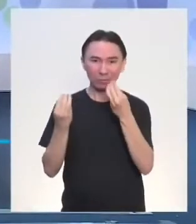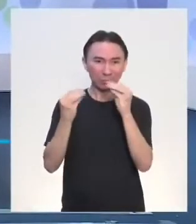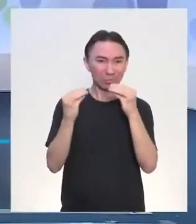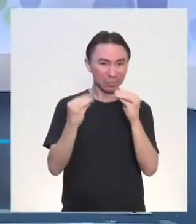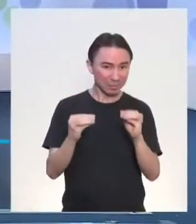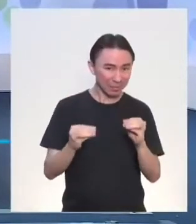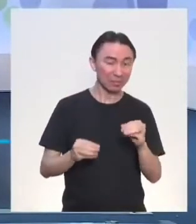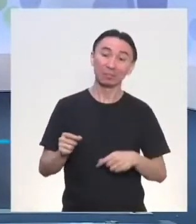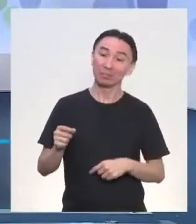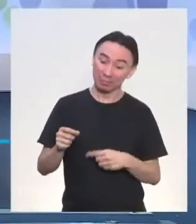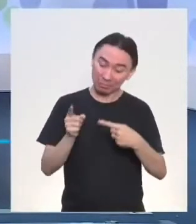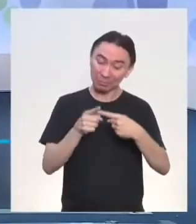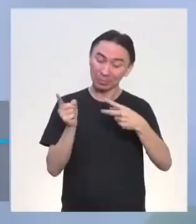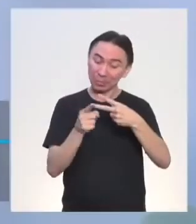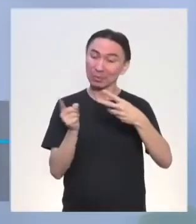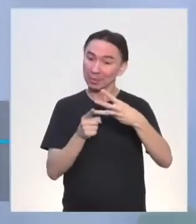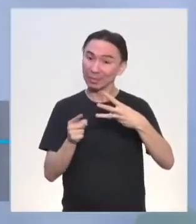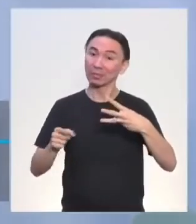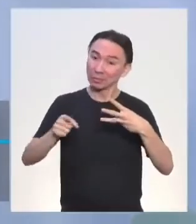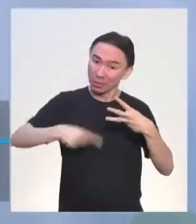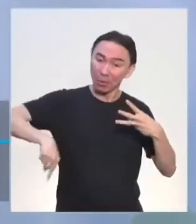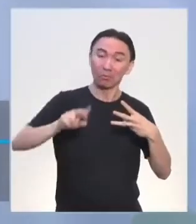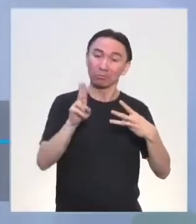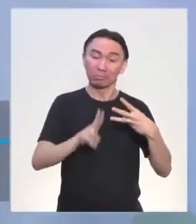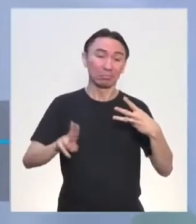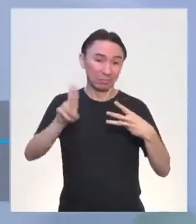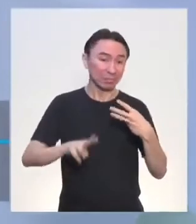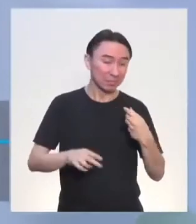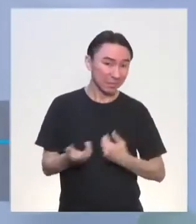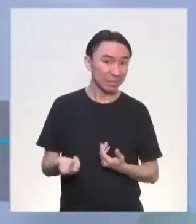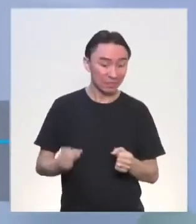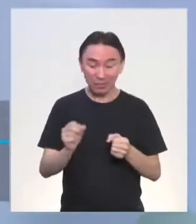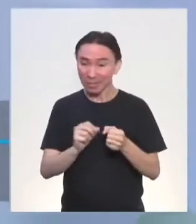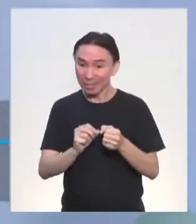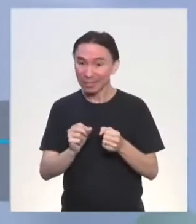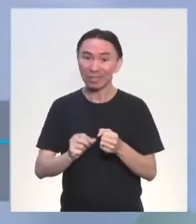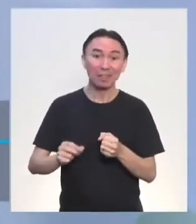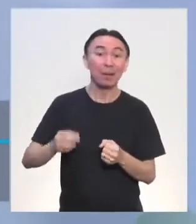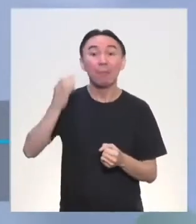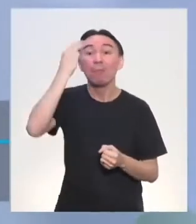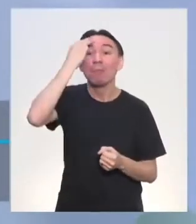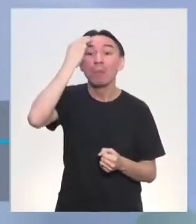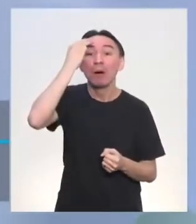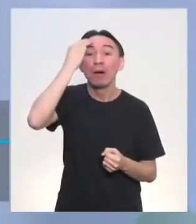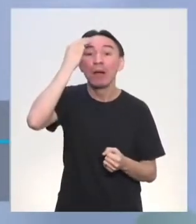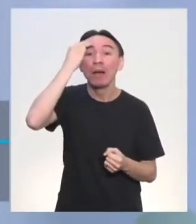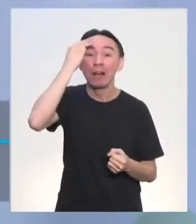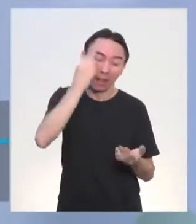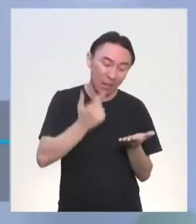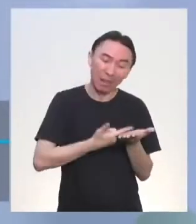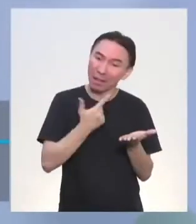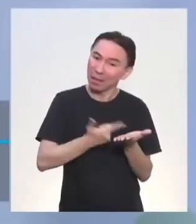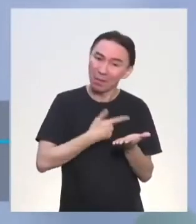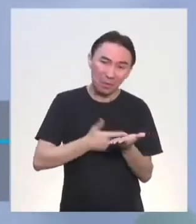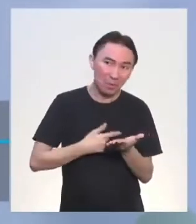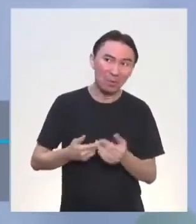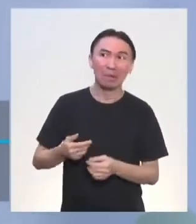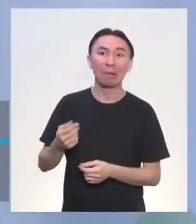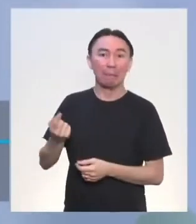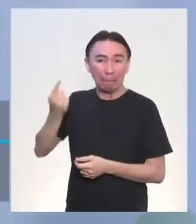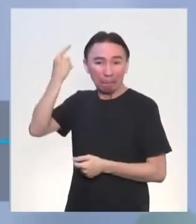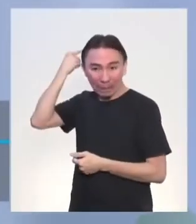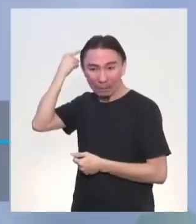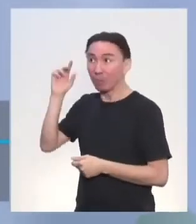nós vamos utilizar para produzir memórias literárias. Ou, para que a gente conte algo que aconteceu no passado, nós